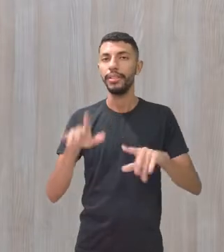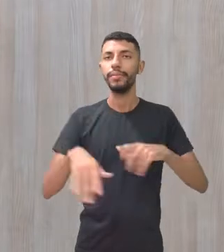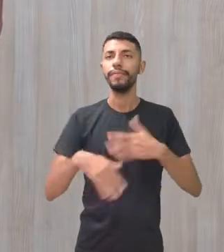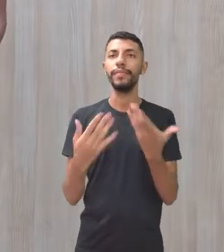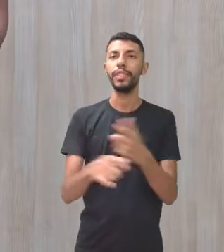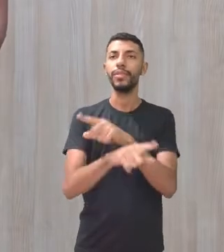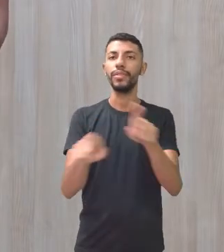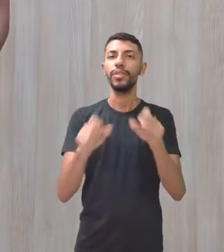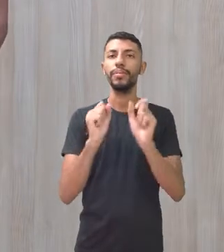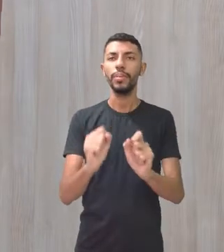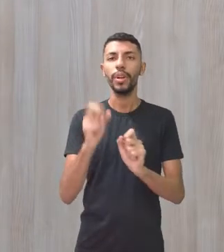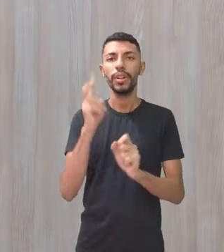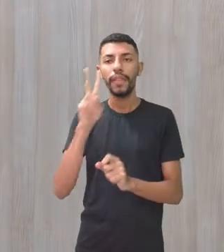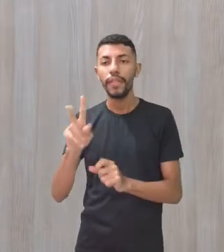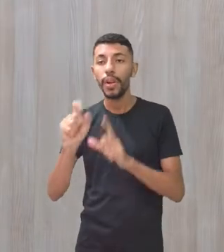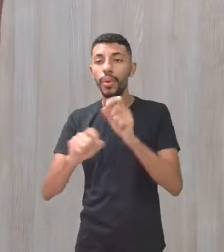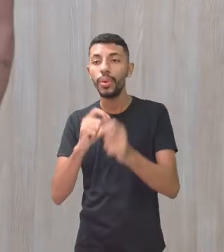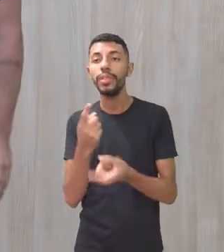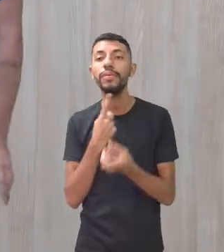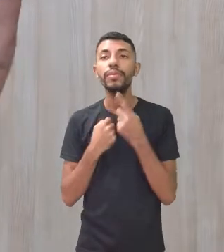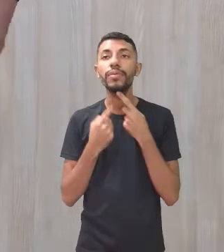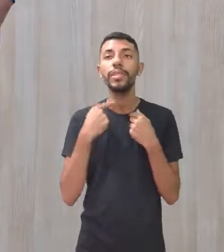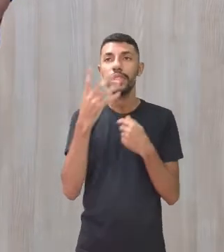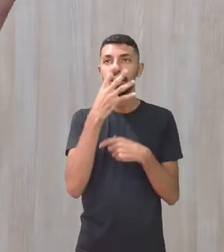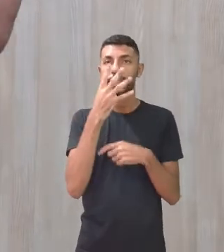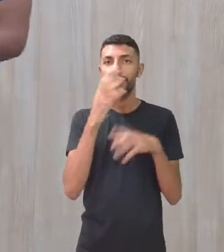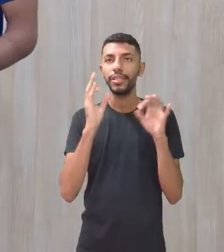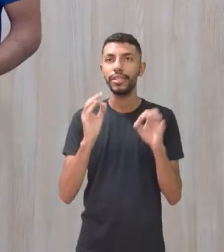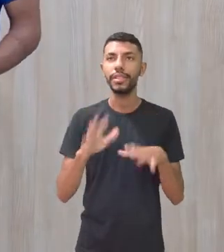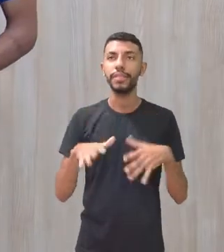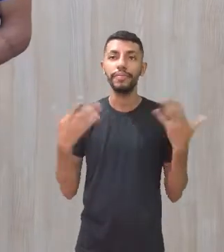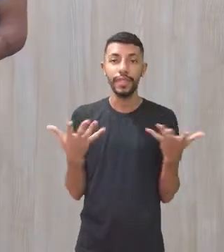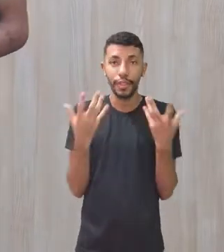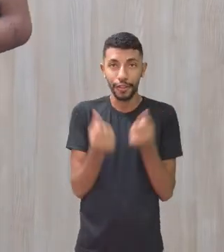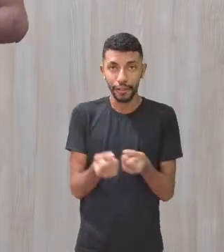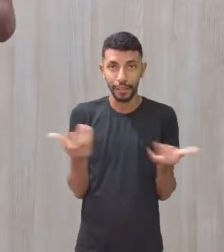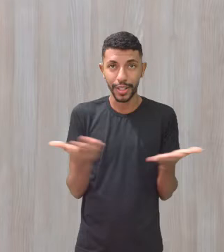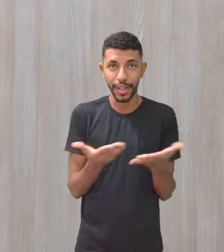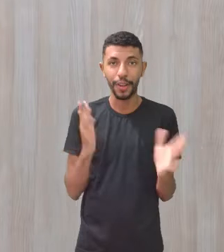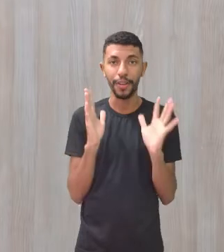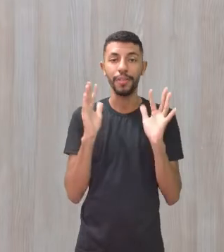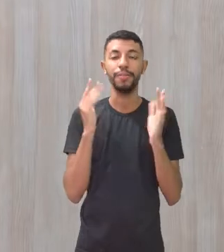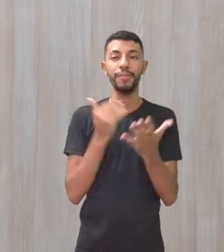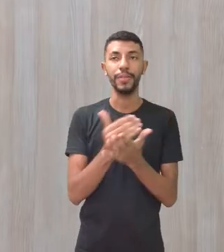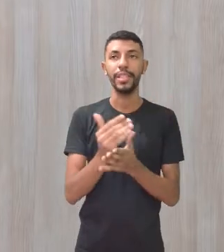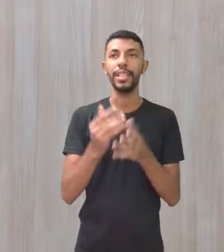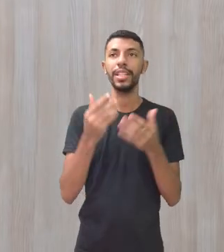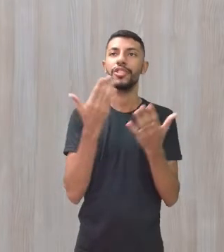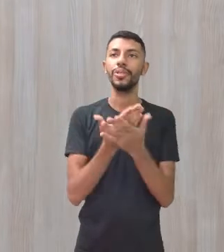que vocês querem assistir no momento. Sem mais delongas, vamos falar sobre